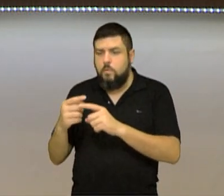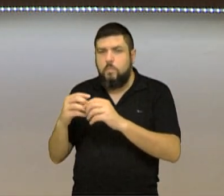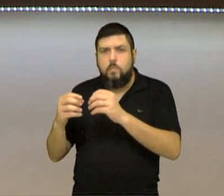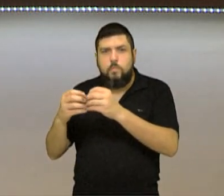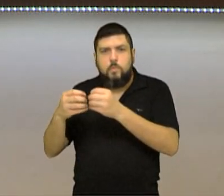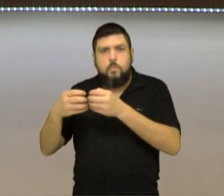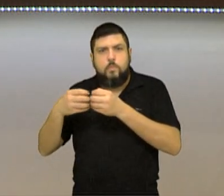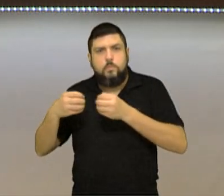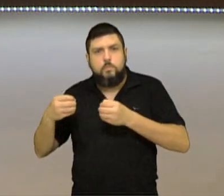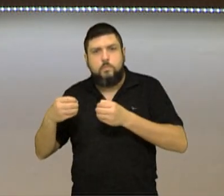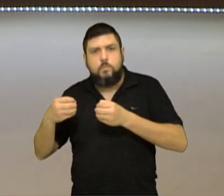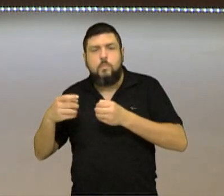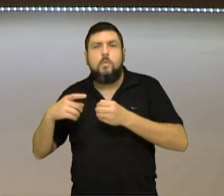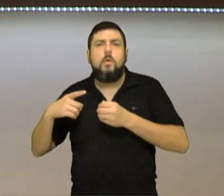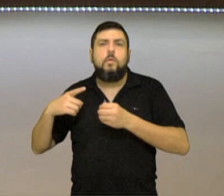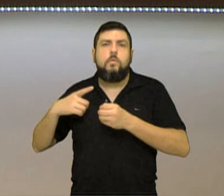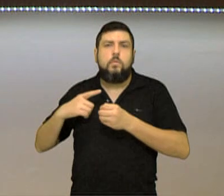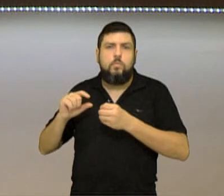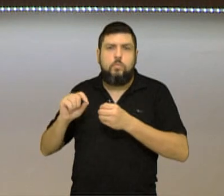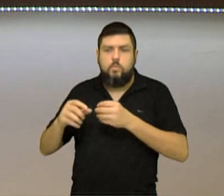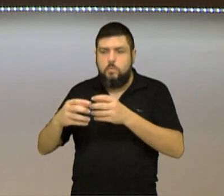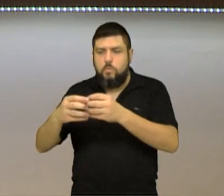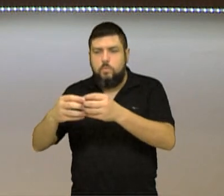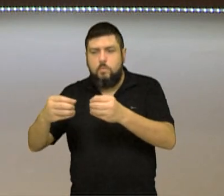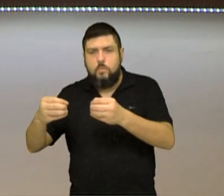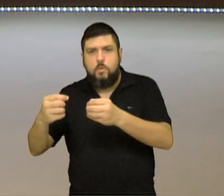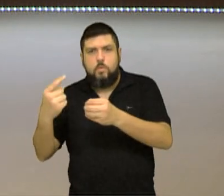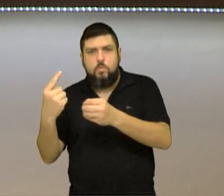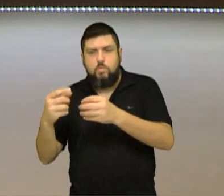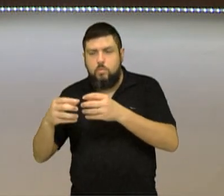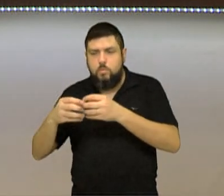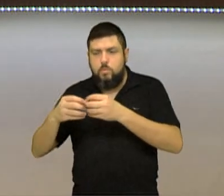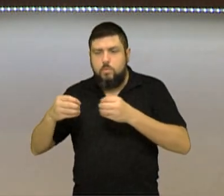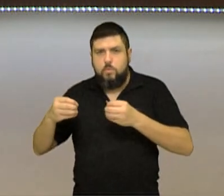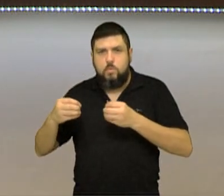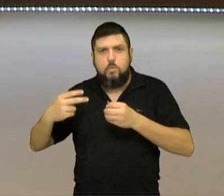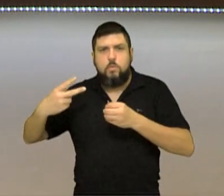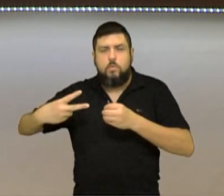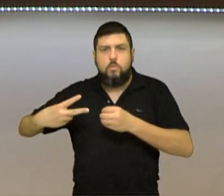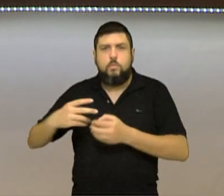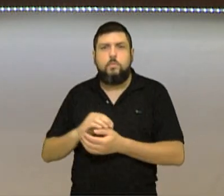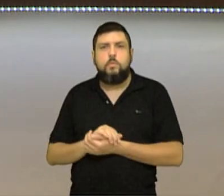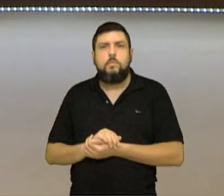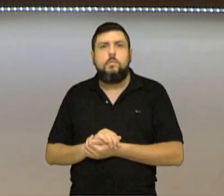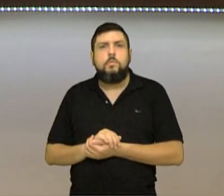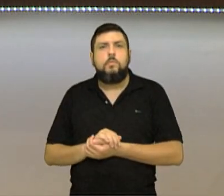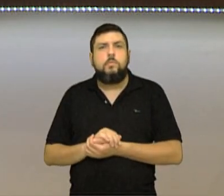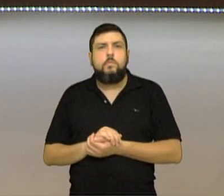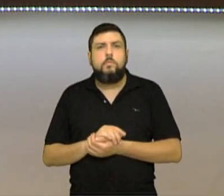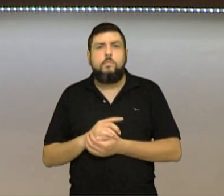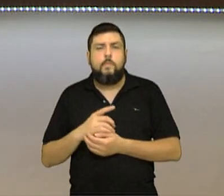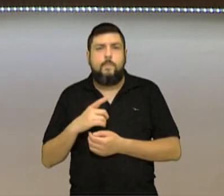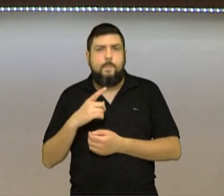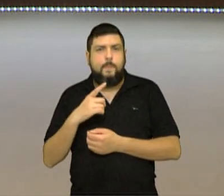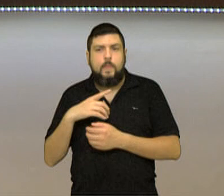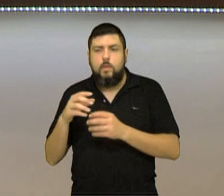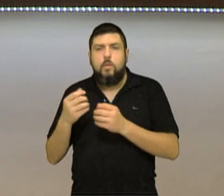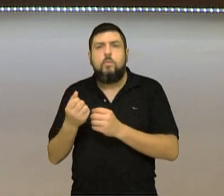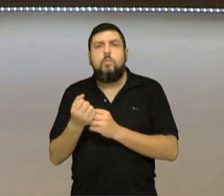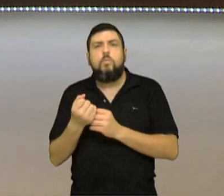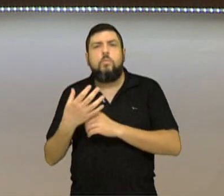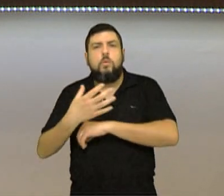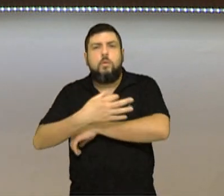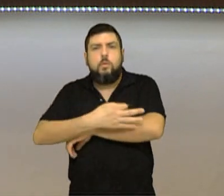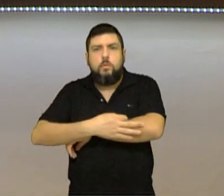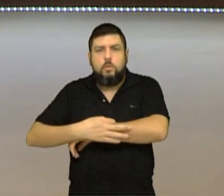ali. Portanto, nós vamos ter a chamada meiose 1 e a meiose 2, tá? Vai resultar em 4 células filhas